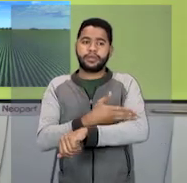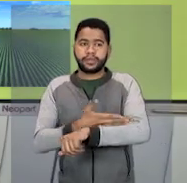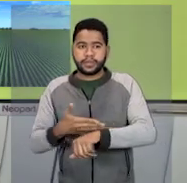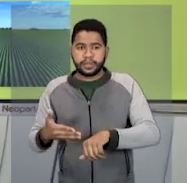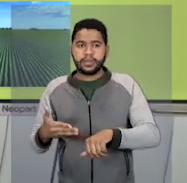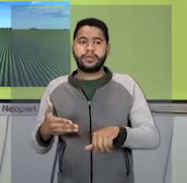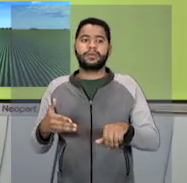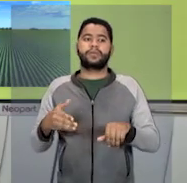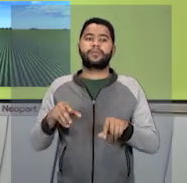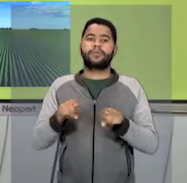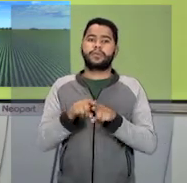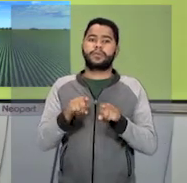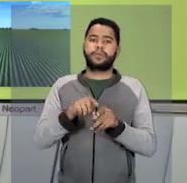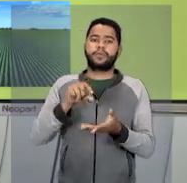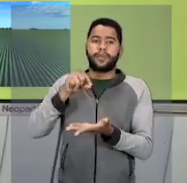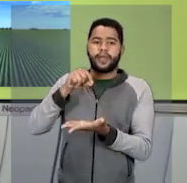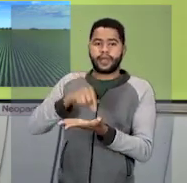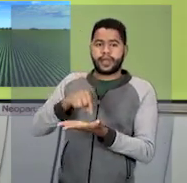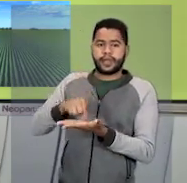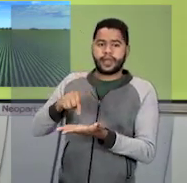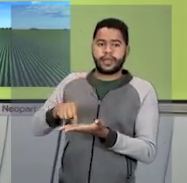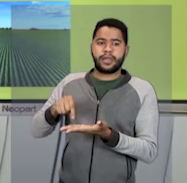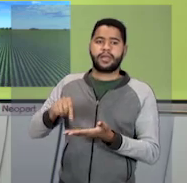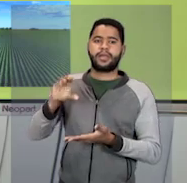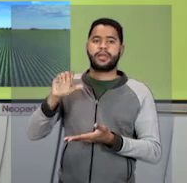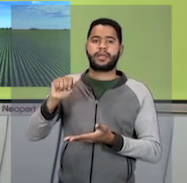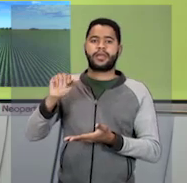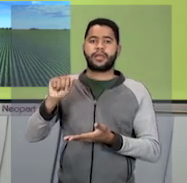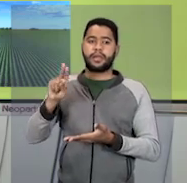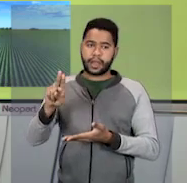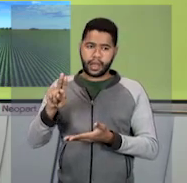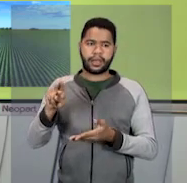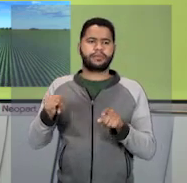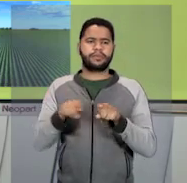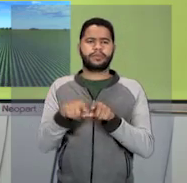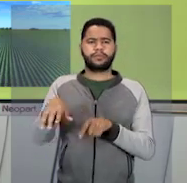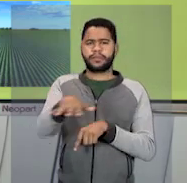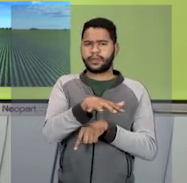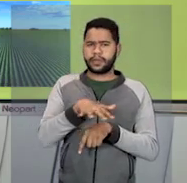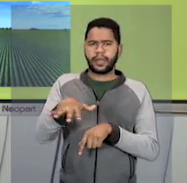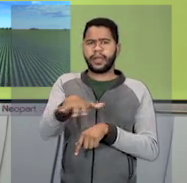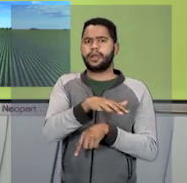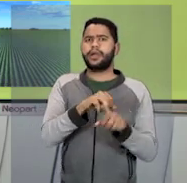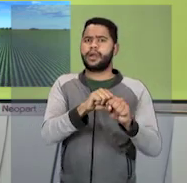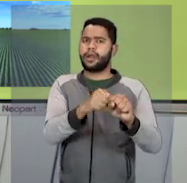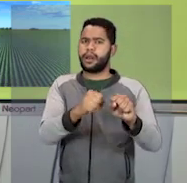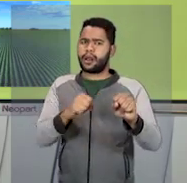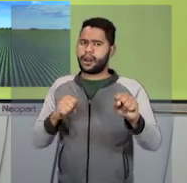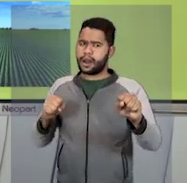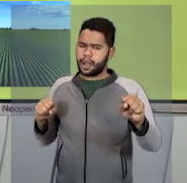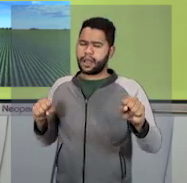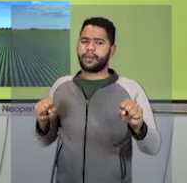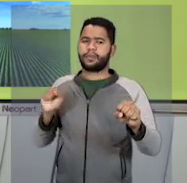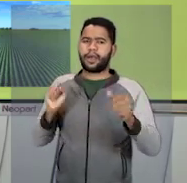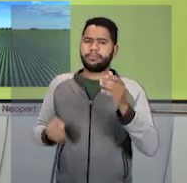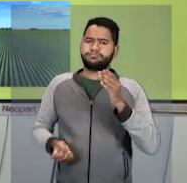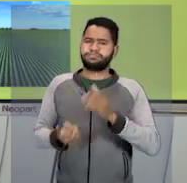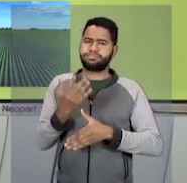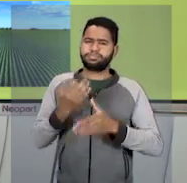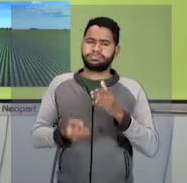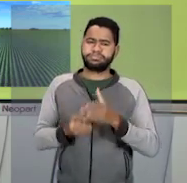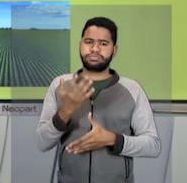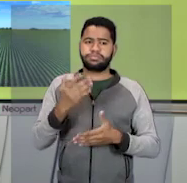do mercado internacional. Então, por isso, uma exigência maior de grandes áreas de latifúndios aí para a produção,